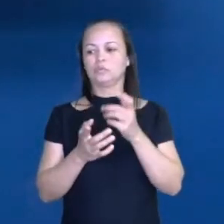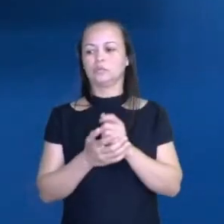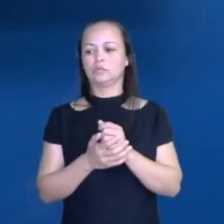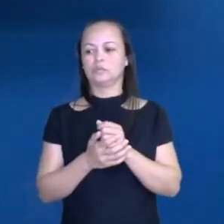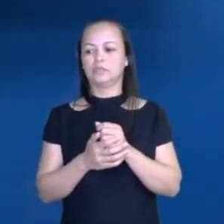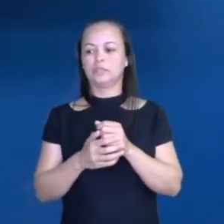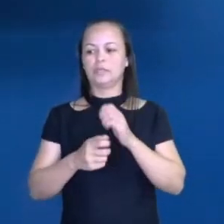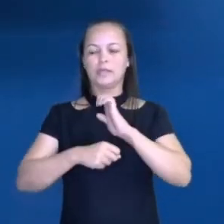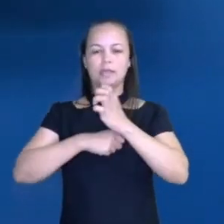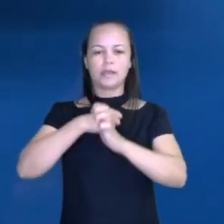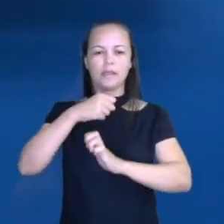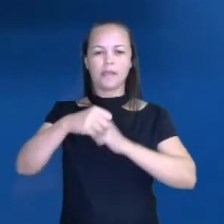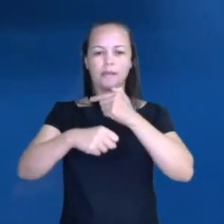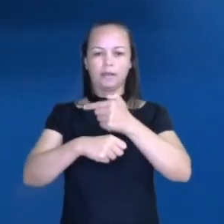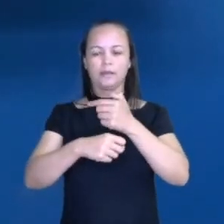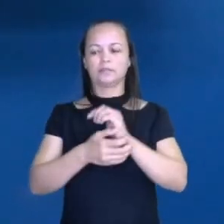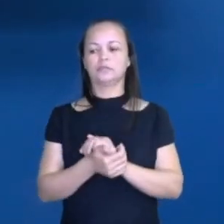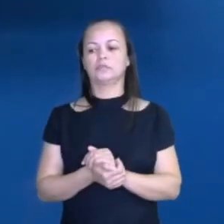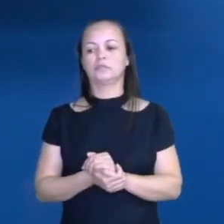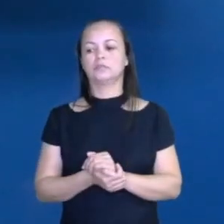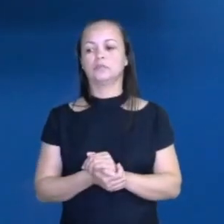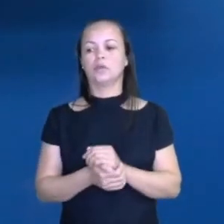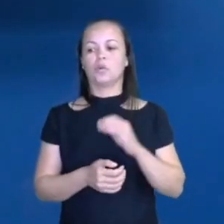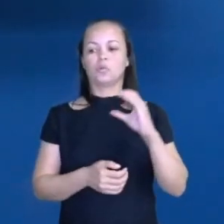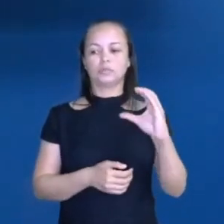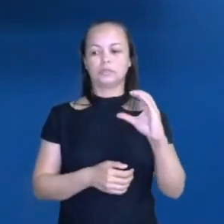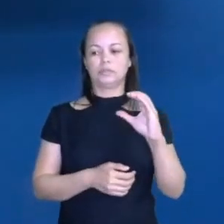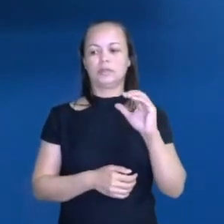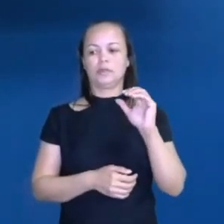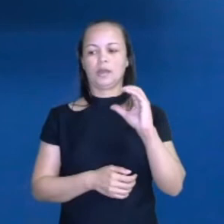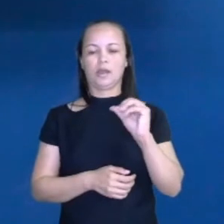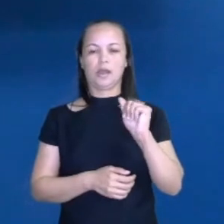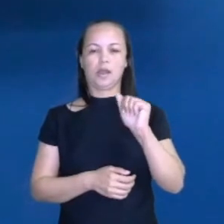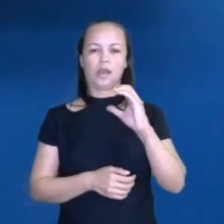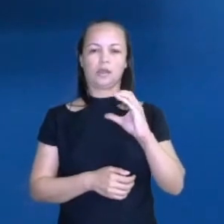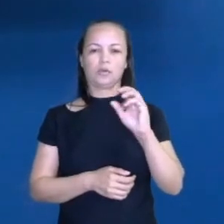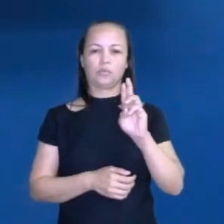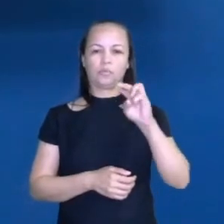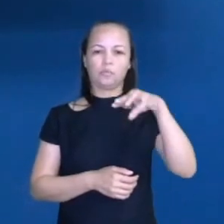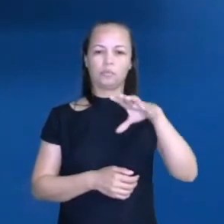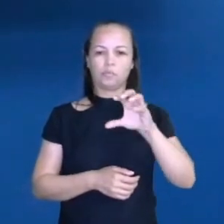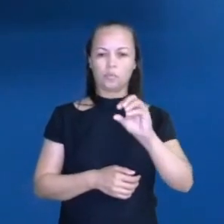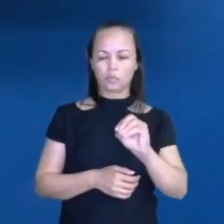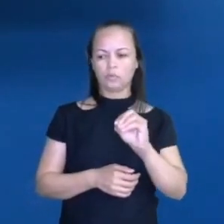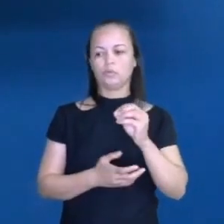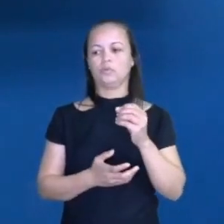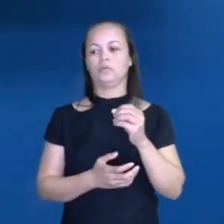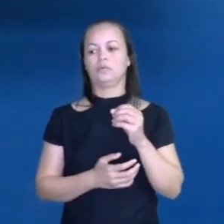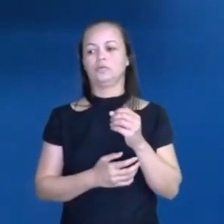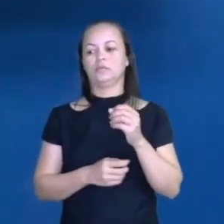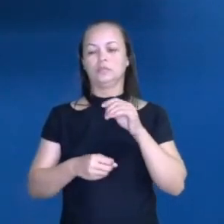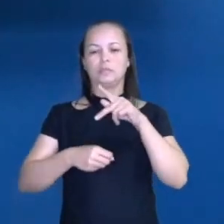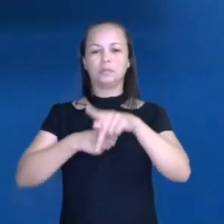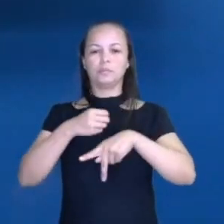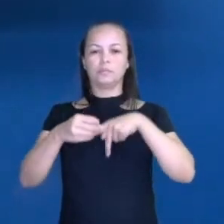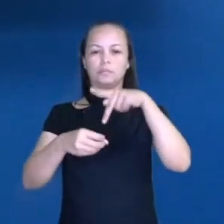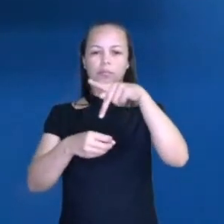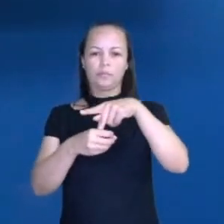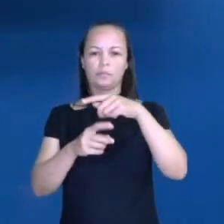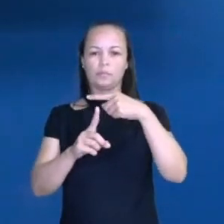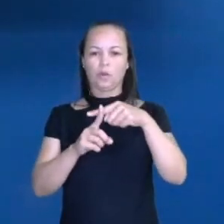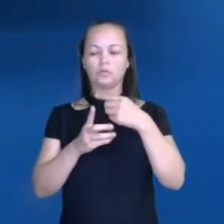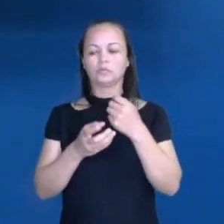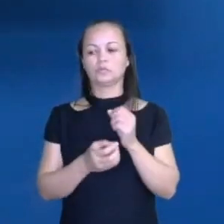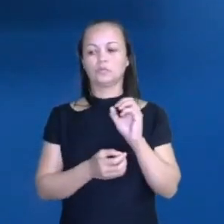Advil agorinha né Por exemplo da torneira né na torneira sua casa no cano pronto É o